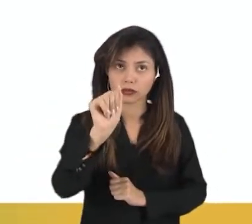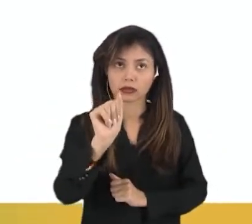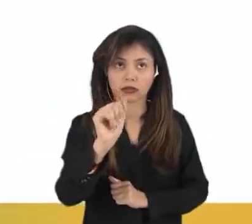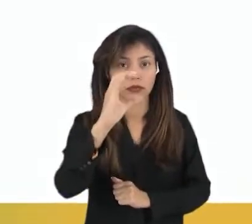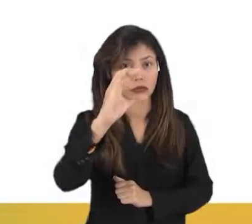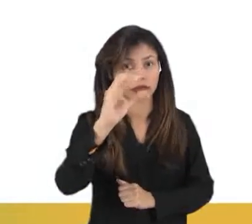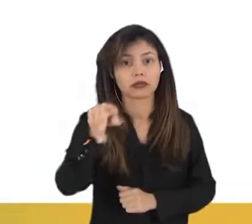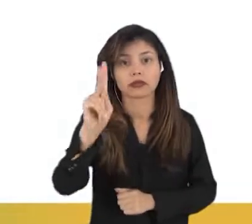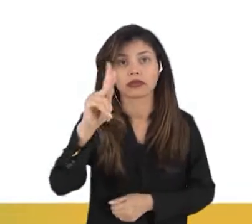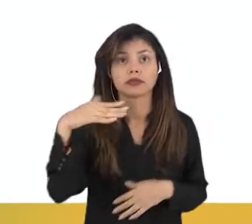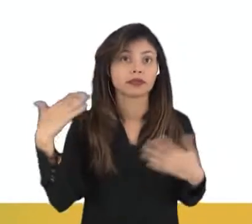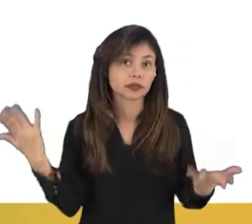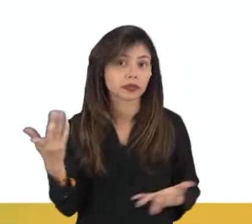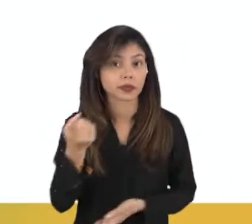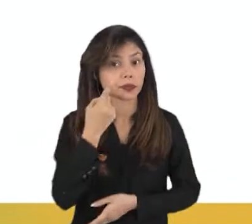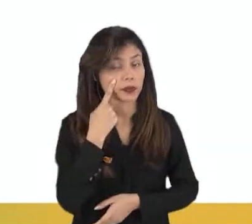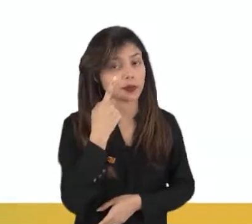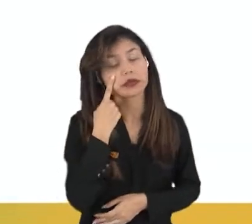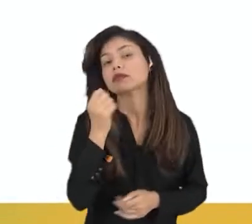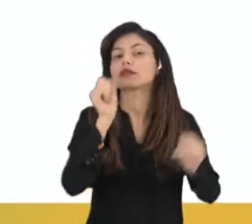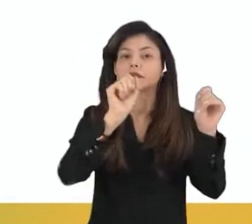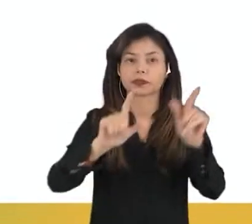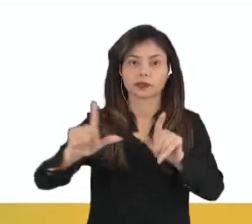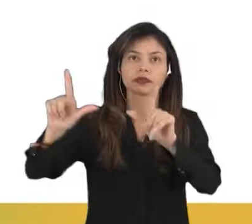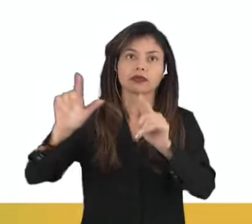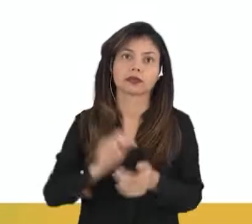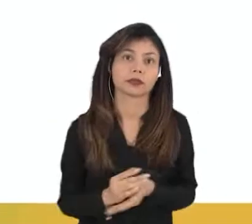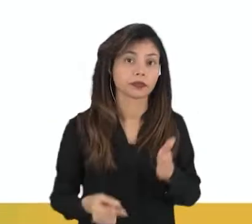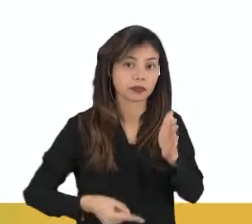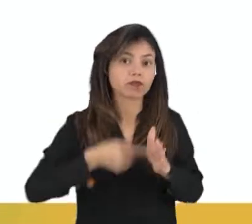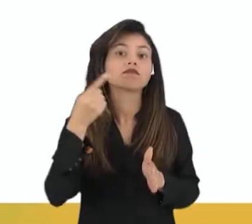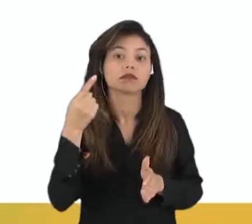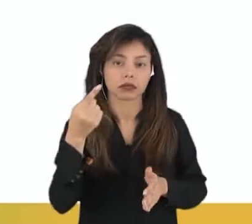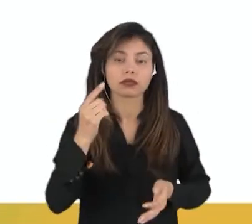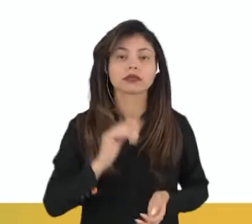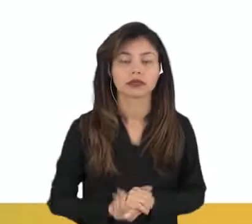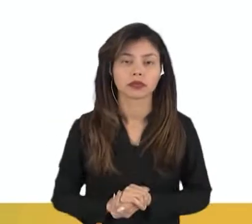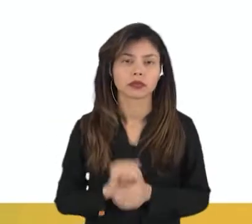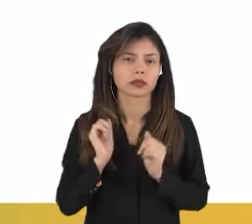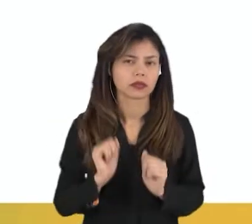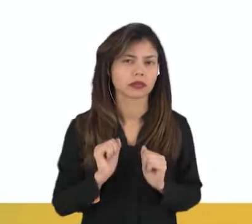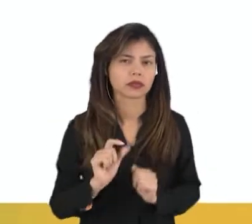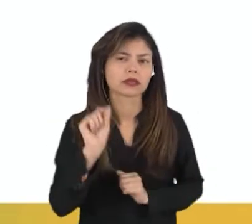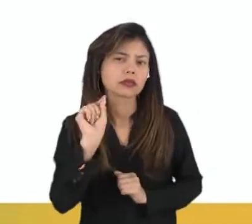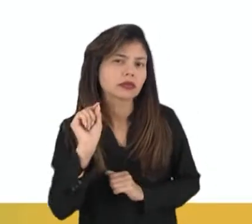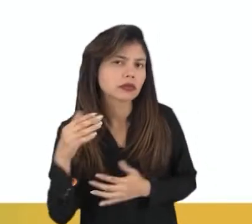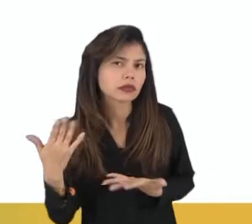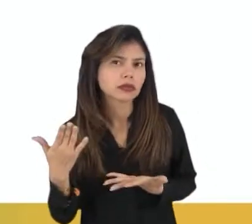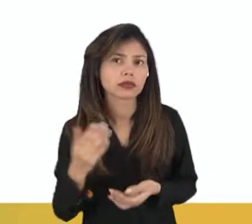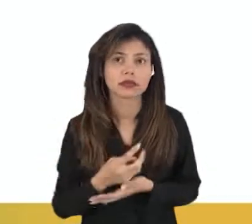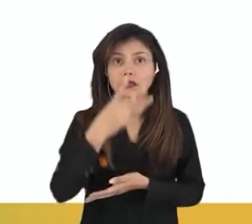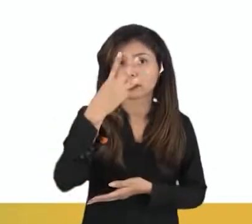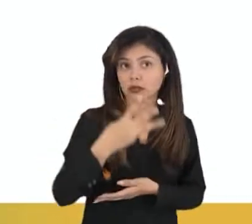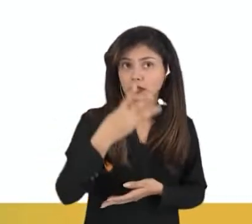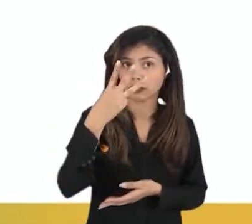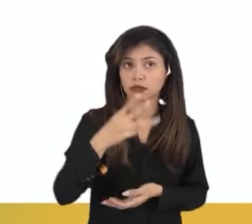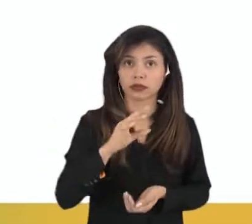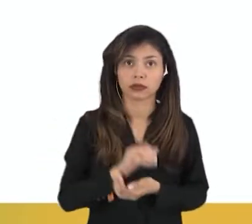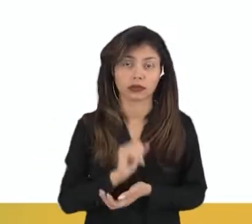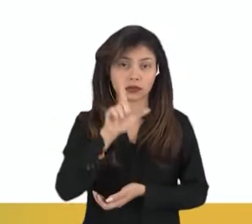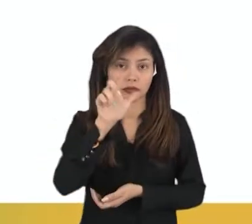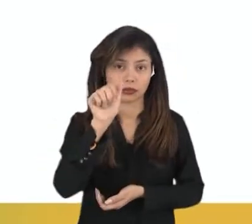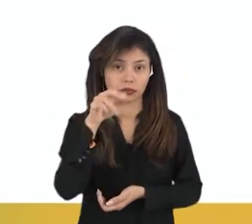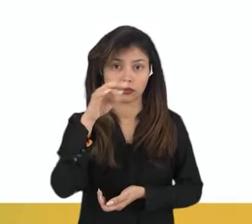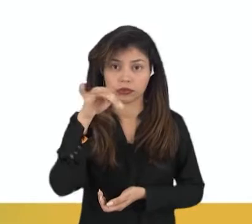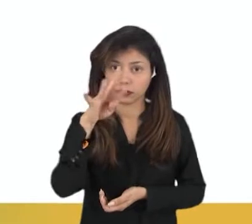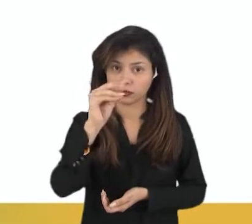certo? Então, observe aí comigo. A primeira possibilidade que nós temos aí é dos 3 lançamentos aí